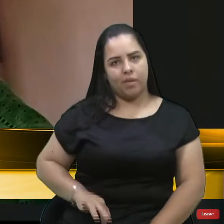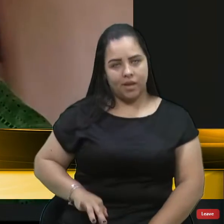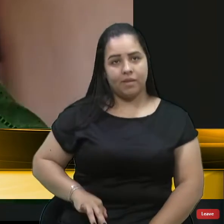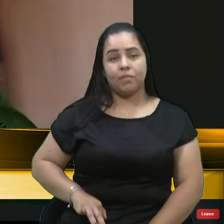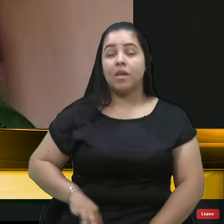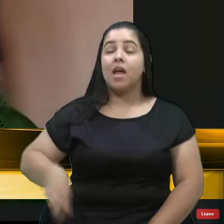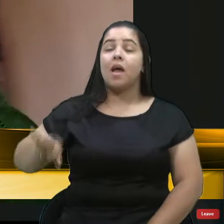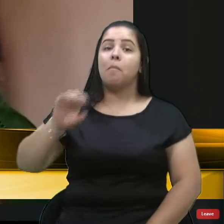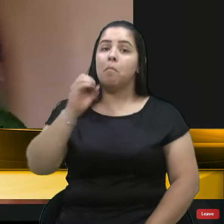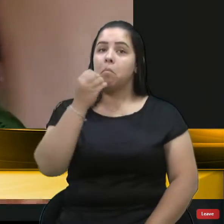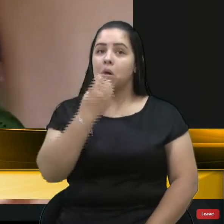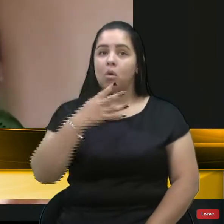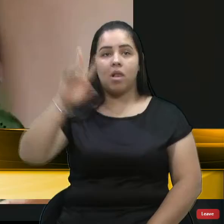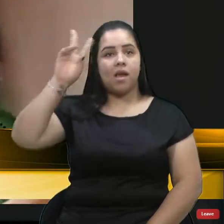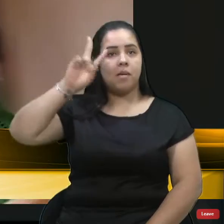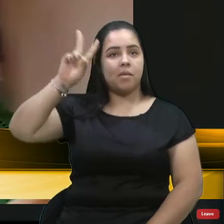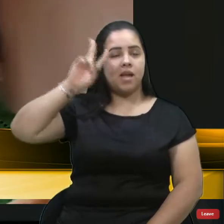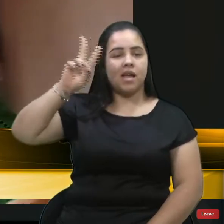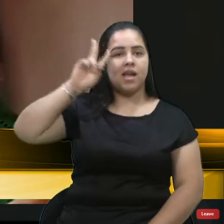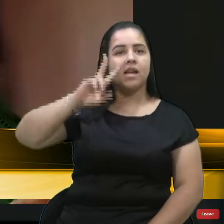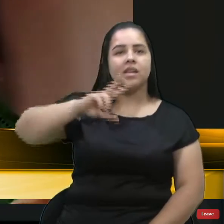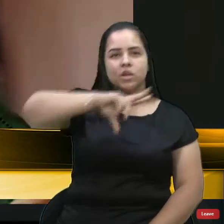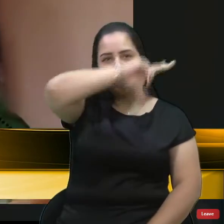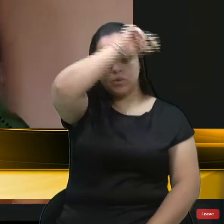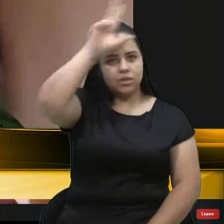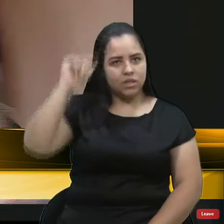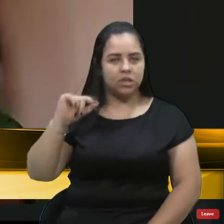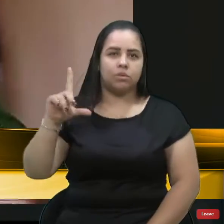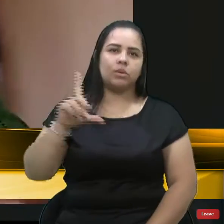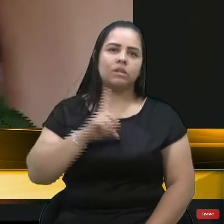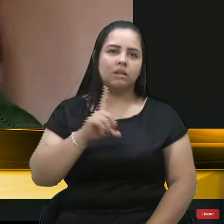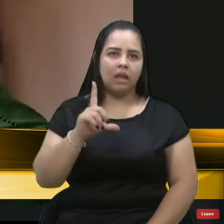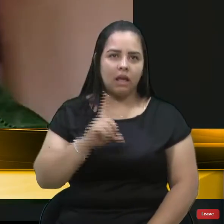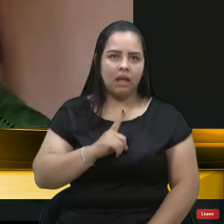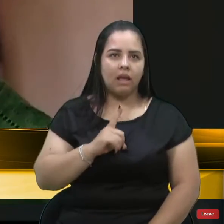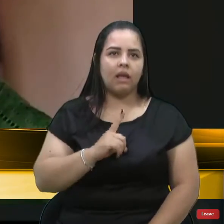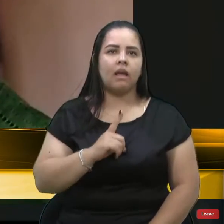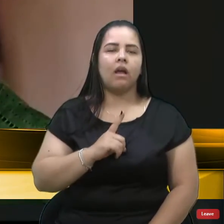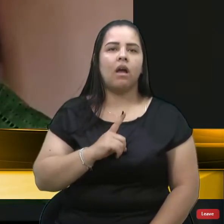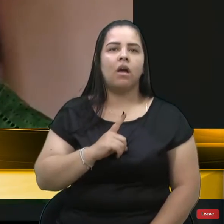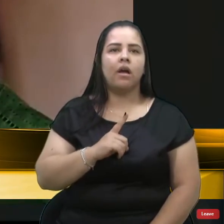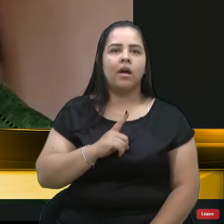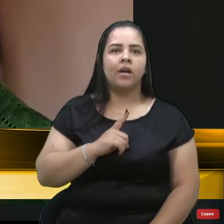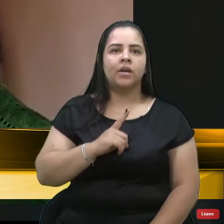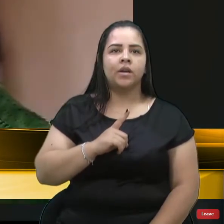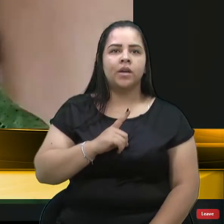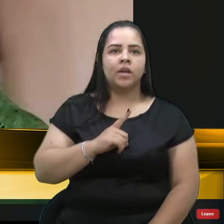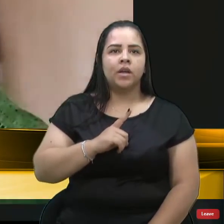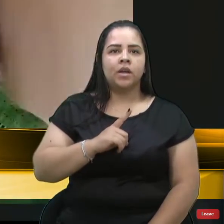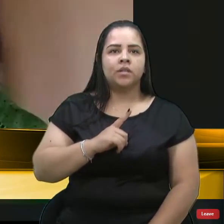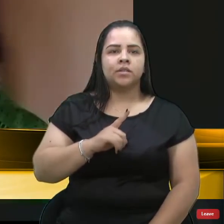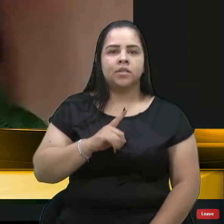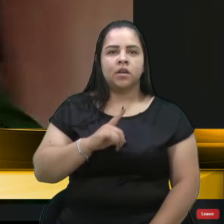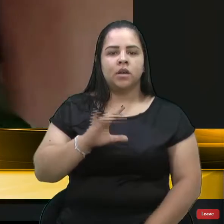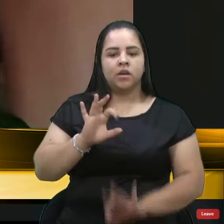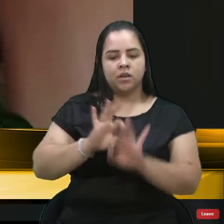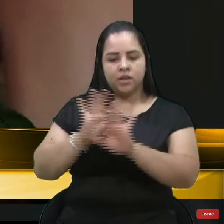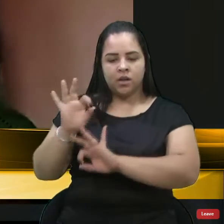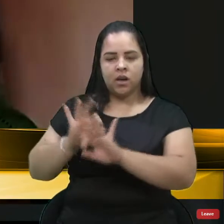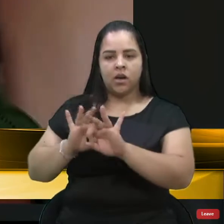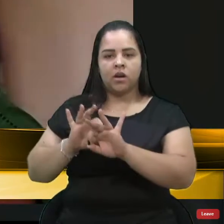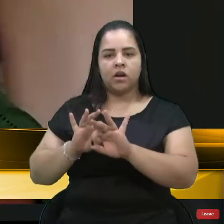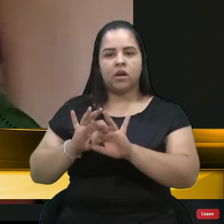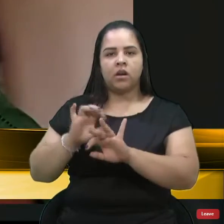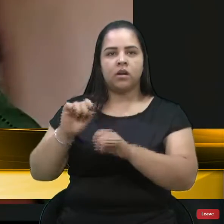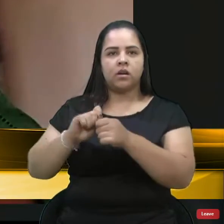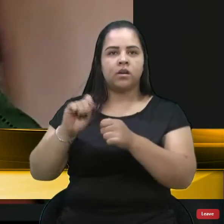município, né, tem Centro-Dia, o Mosaico, enfim, que faz atendimento, né, a pessoas com deficiência intelectual, mas que não